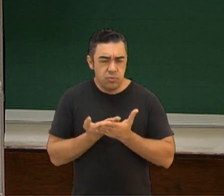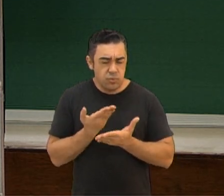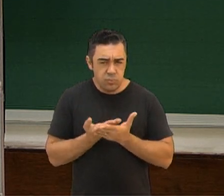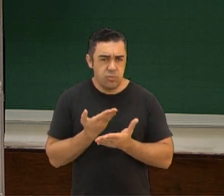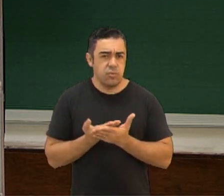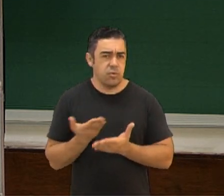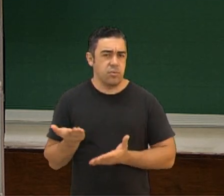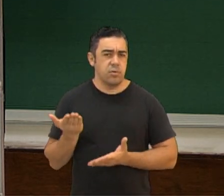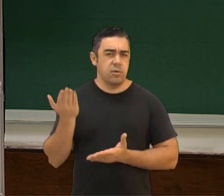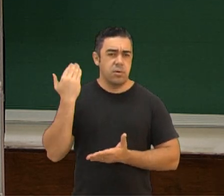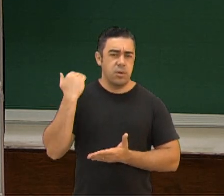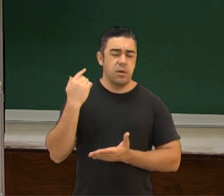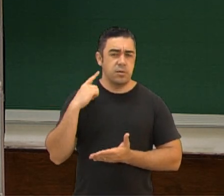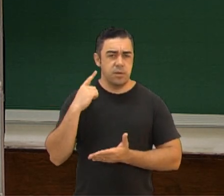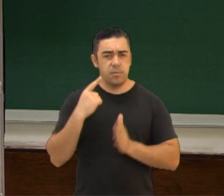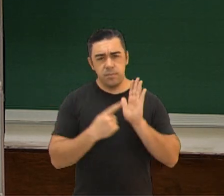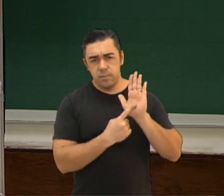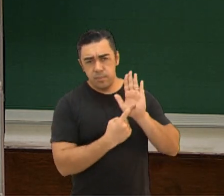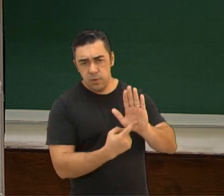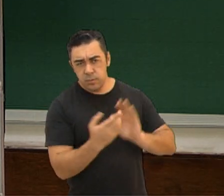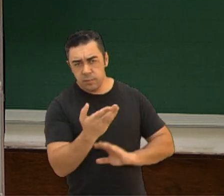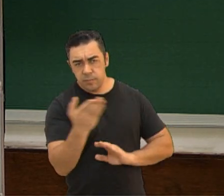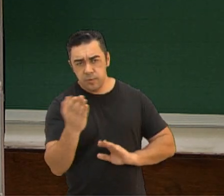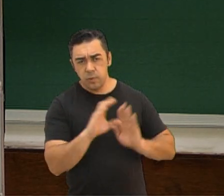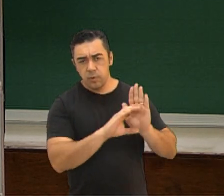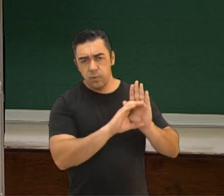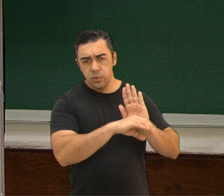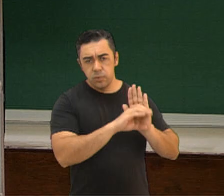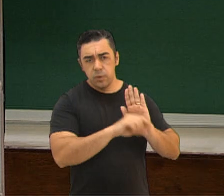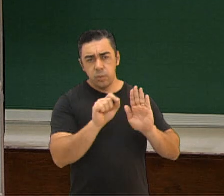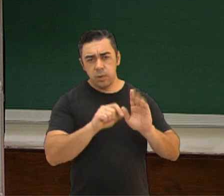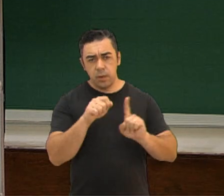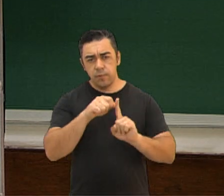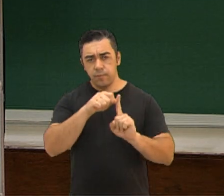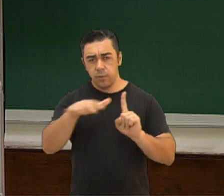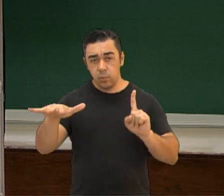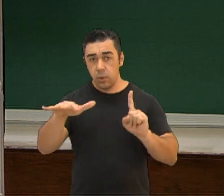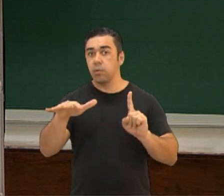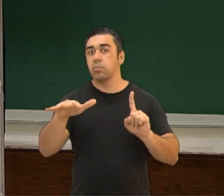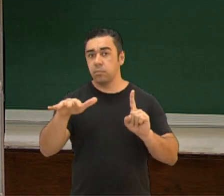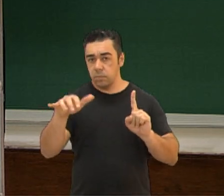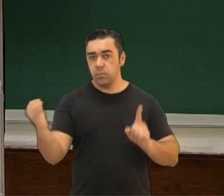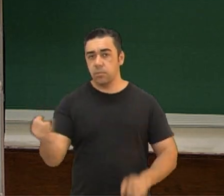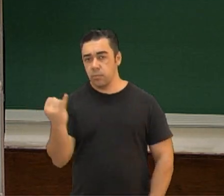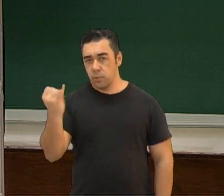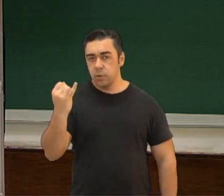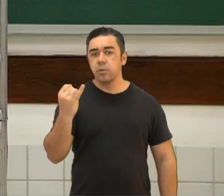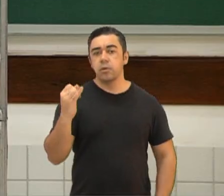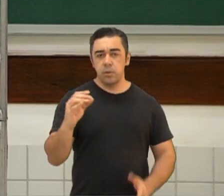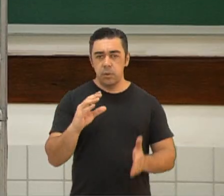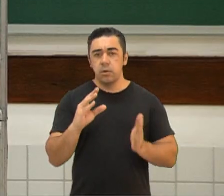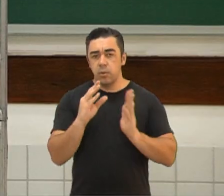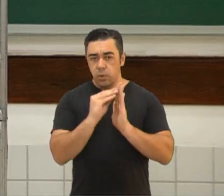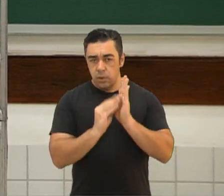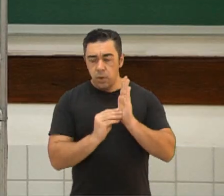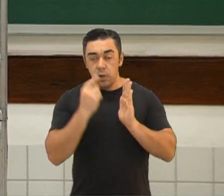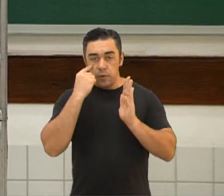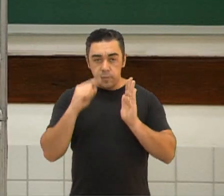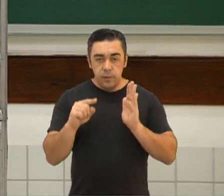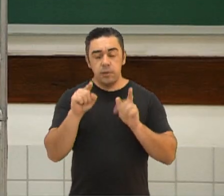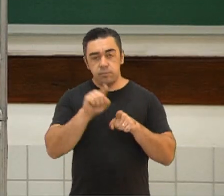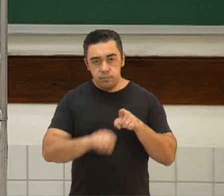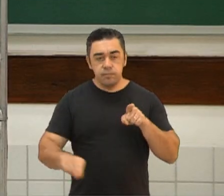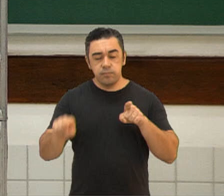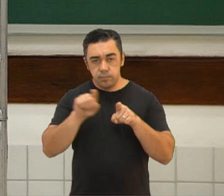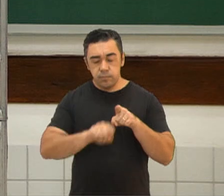sempre a gente traz para vocês aí os conceitos das figuras de linguagem, porque é um conteúdo que é bom sempre a gente estar revisando, retomando para poder